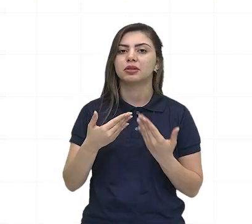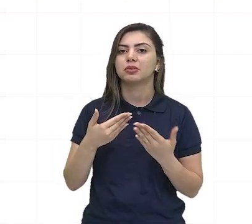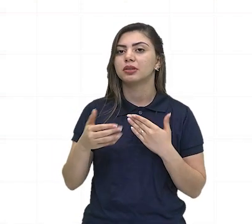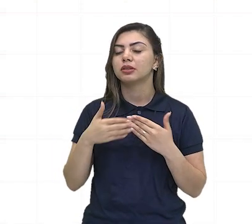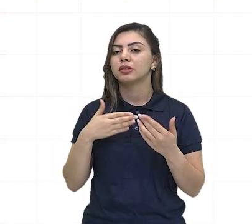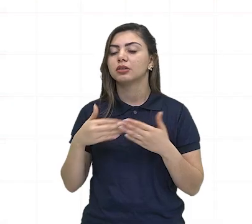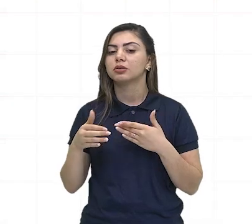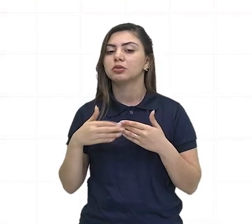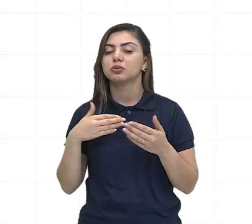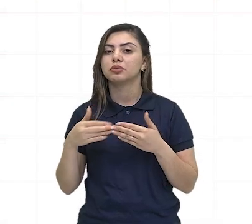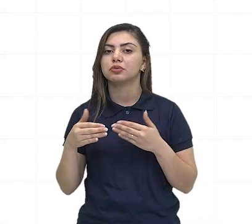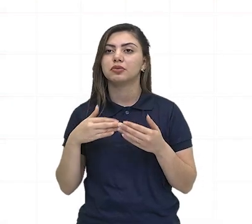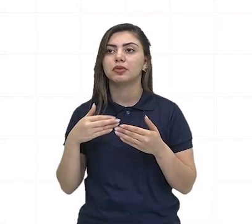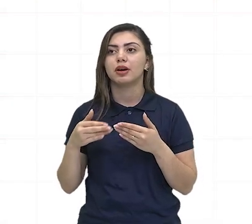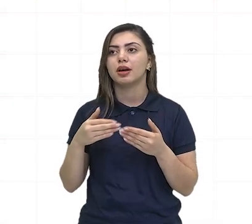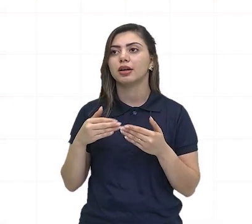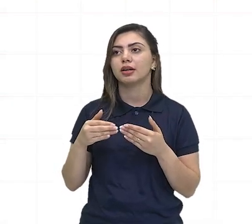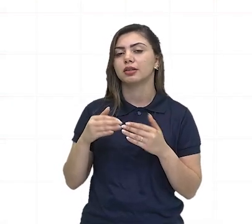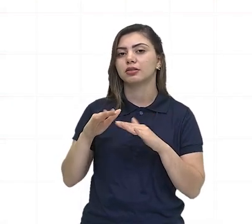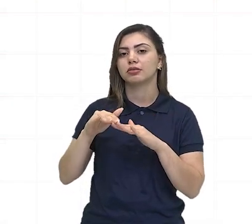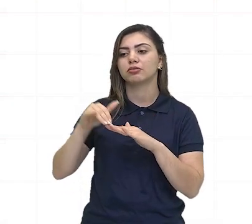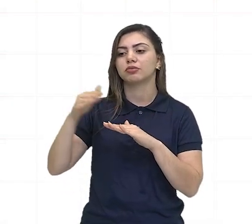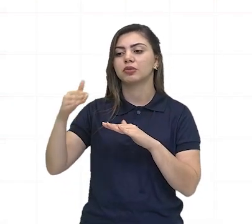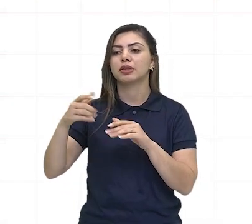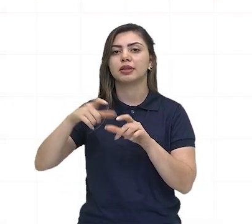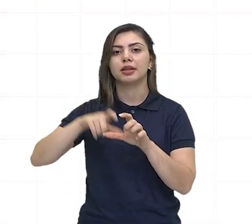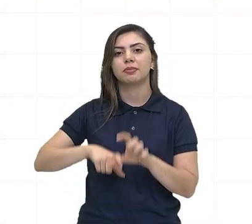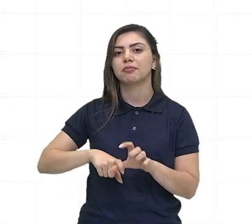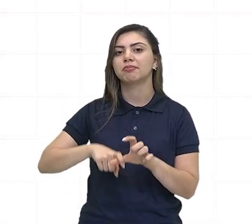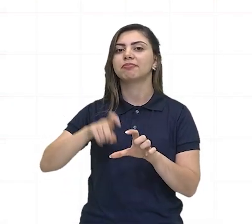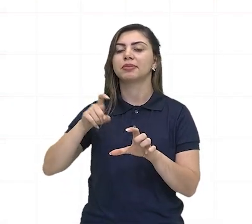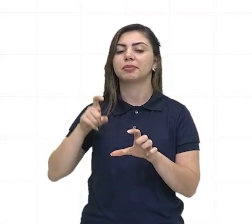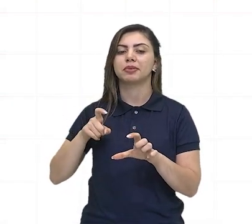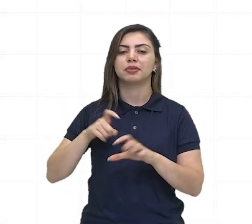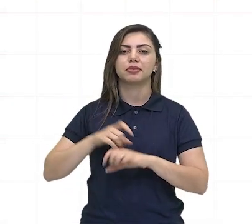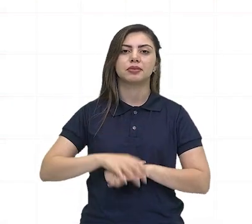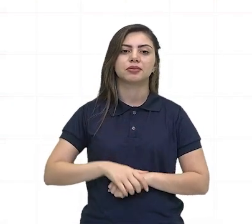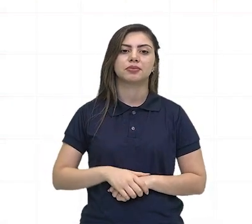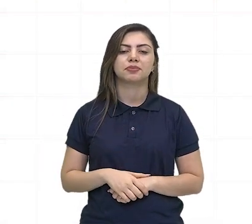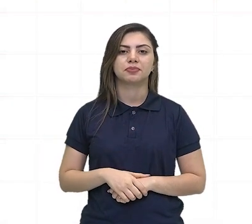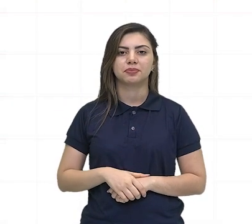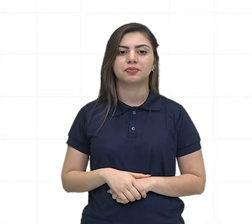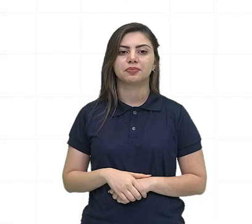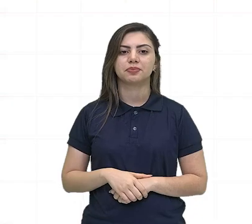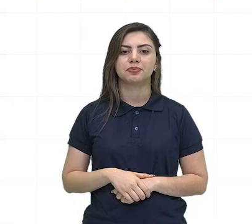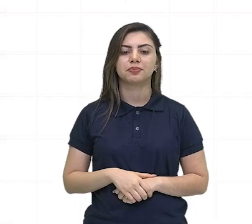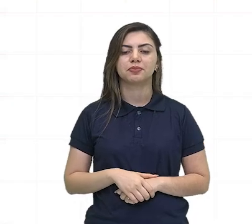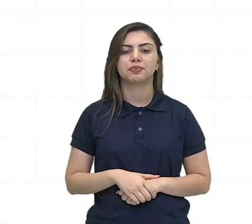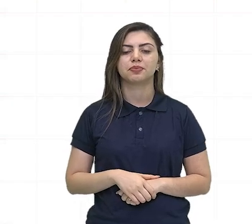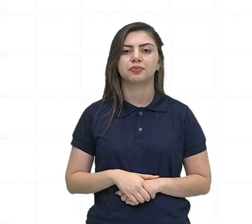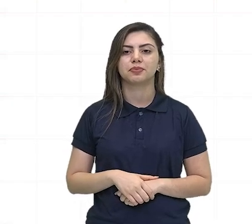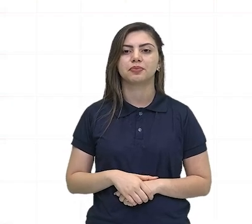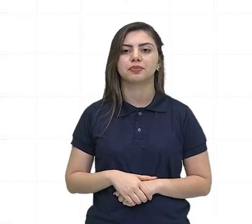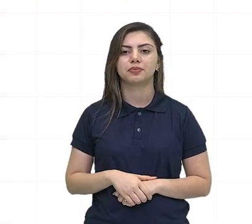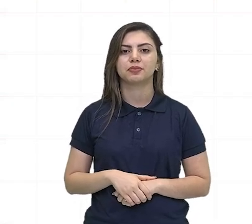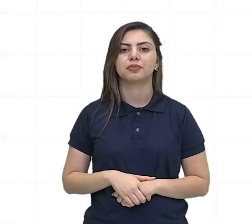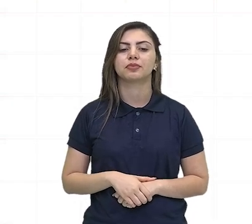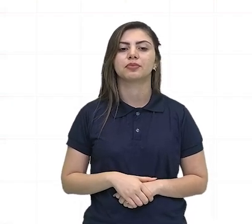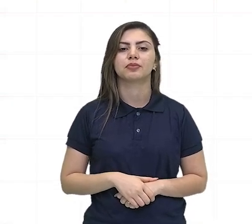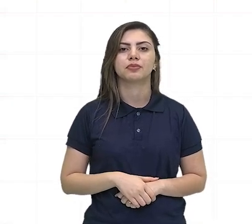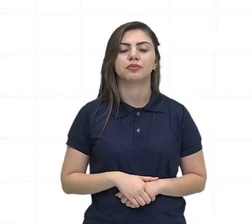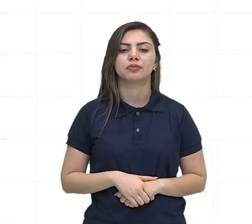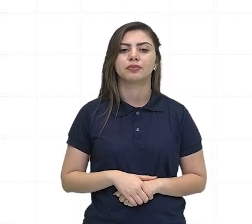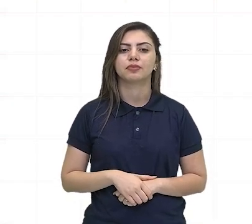independente dos que estão de fora. Dando continuidade ao nosso texto, a gente vai verificar que